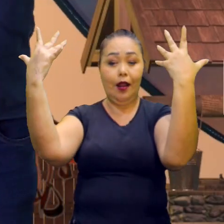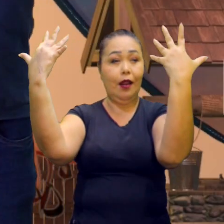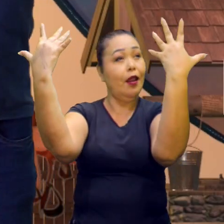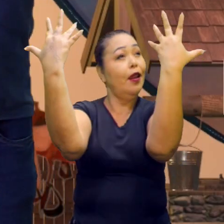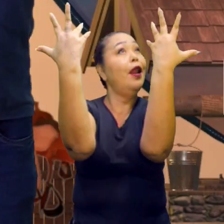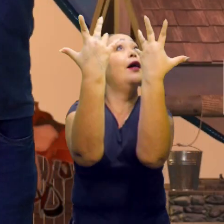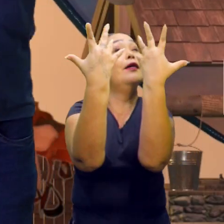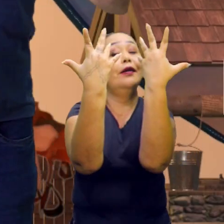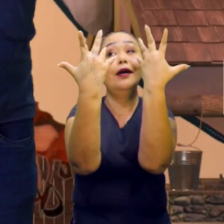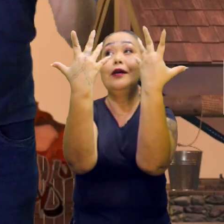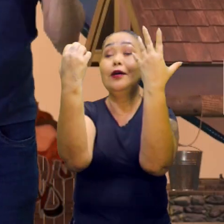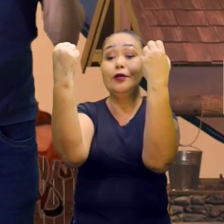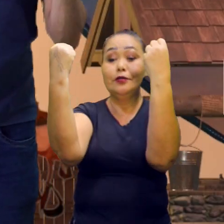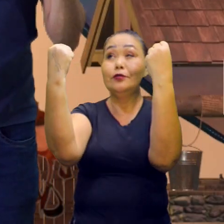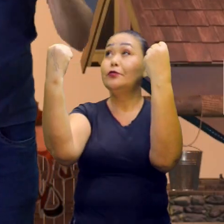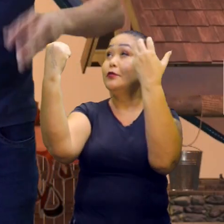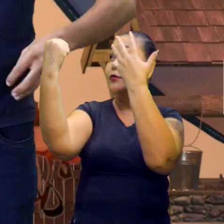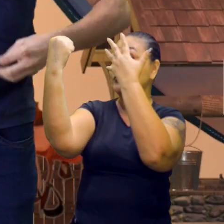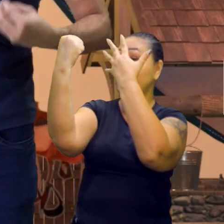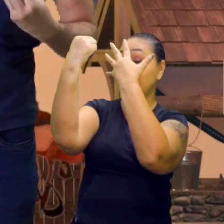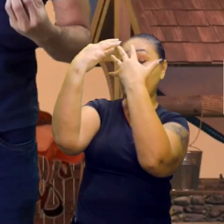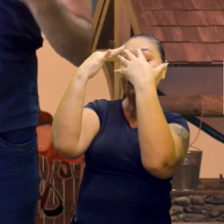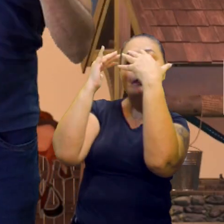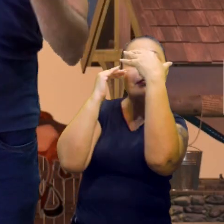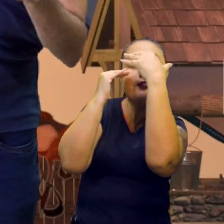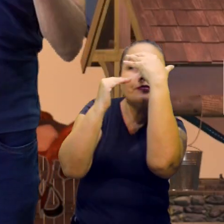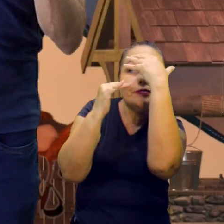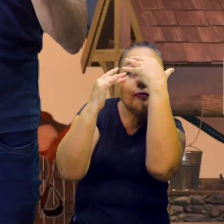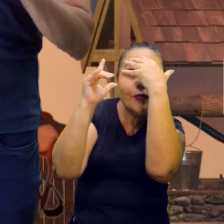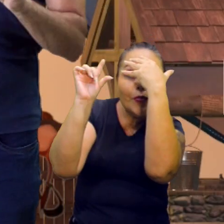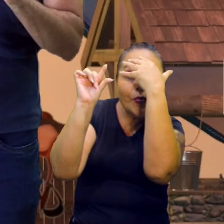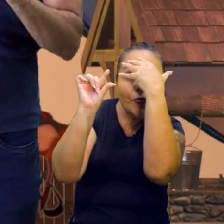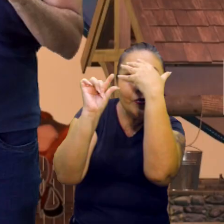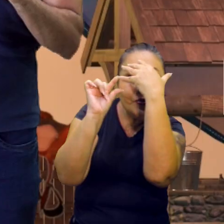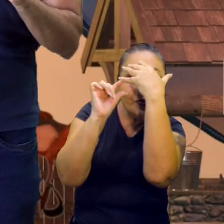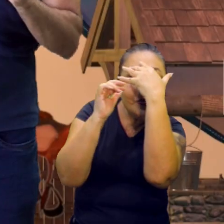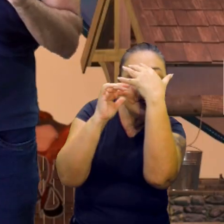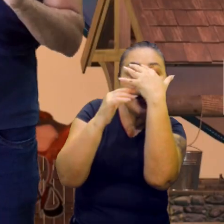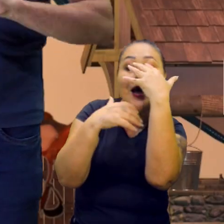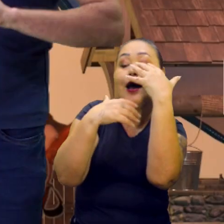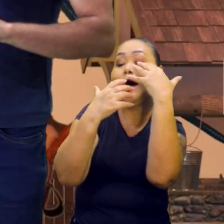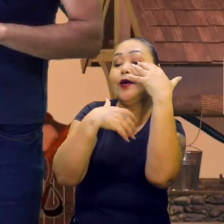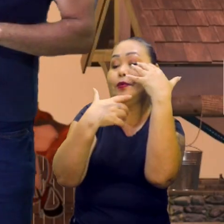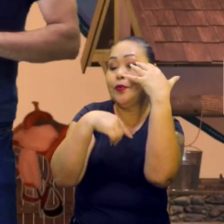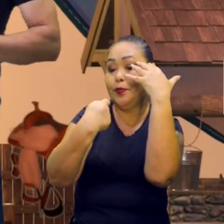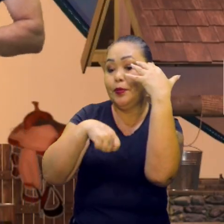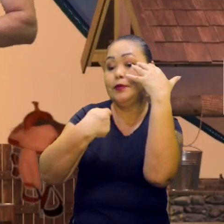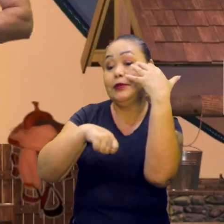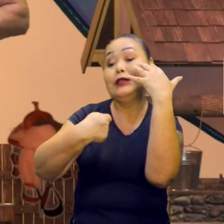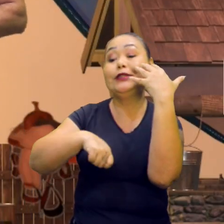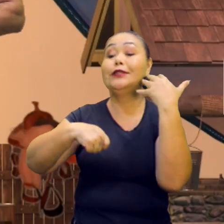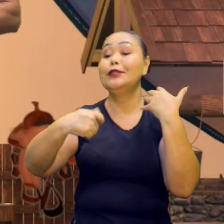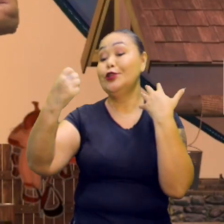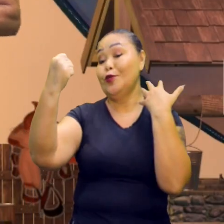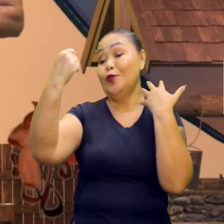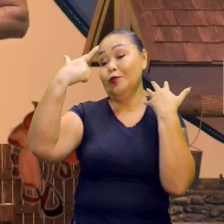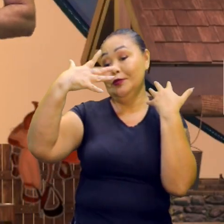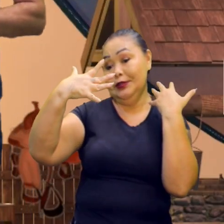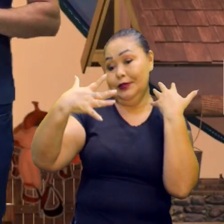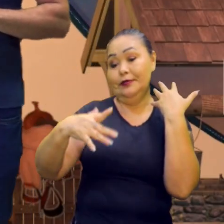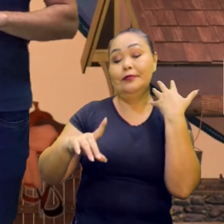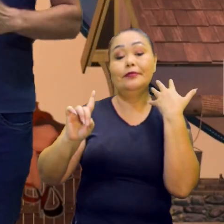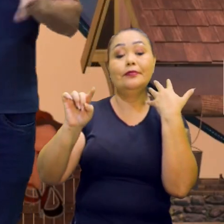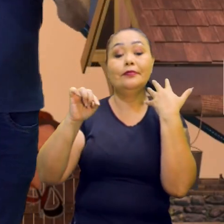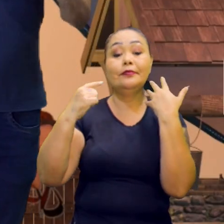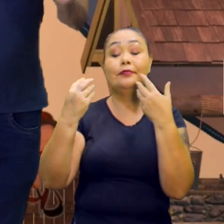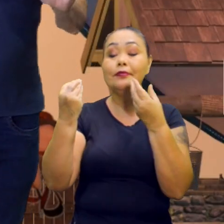ela diminui e árvores frutíferas necessitam disso. E também adubação do